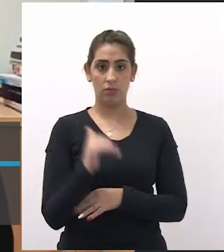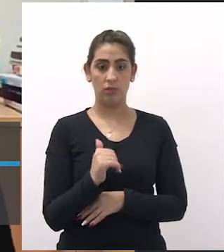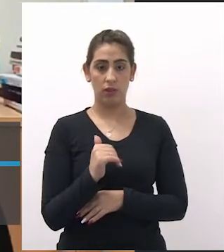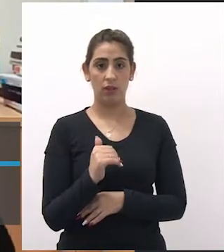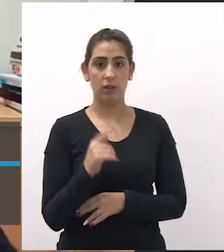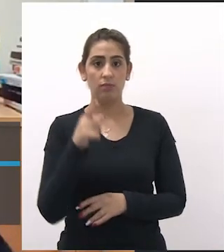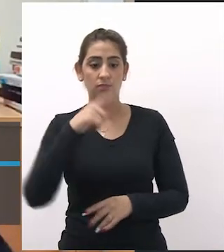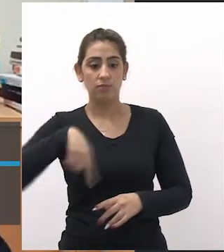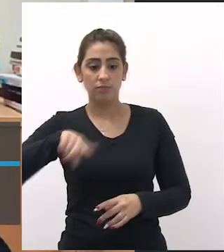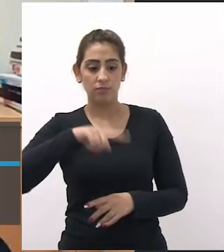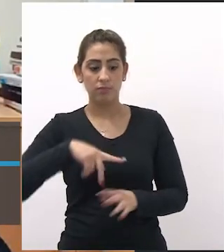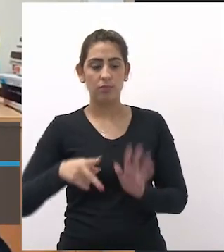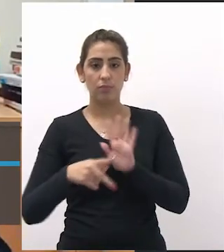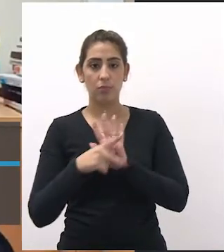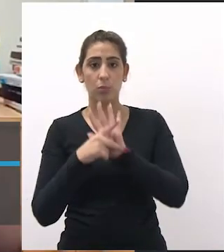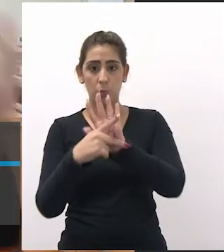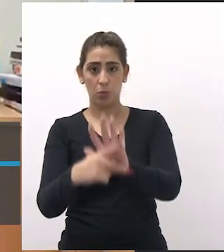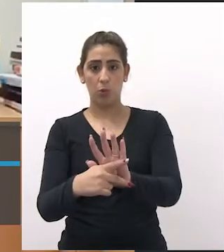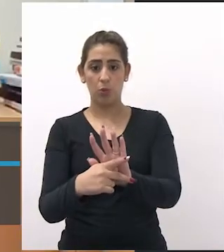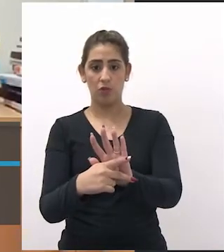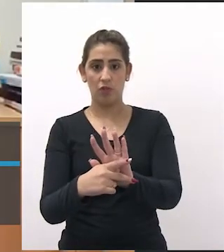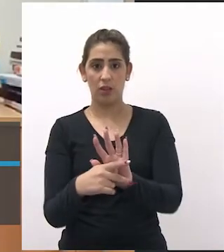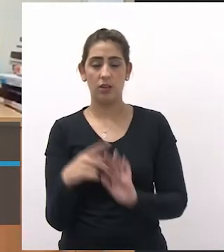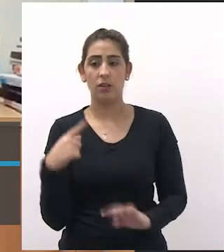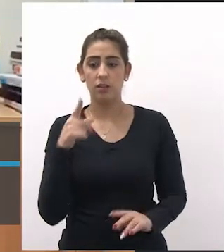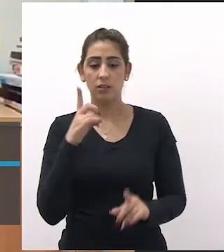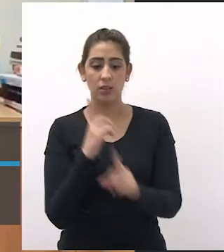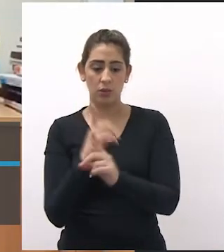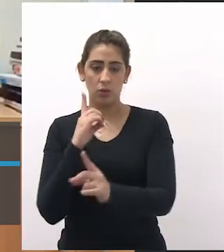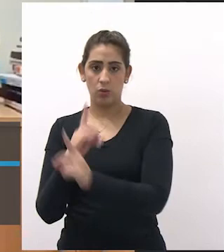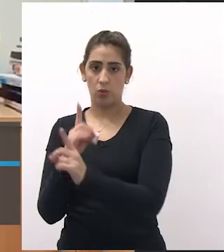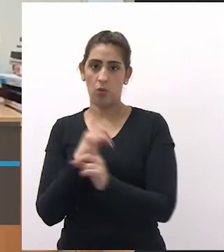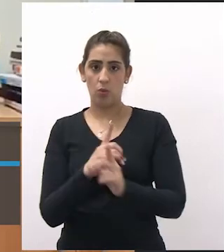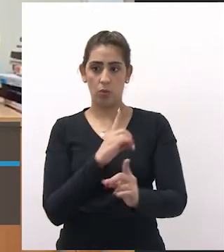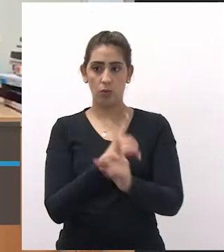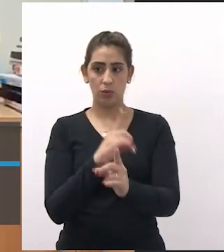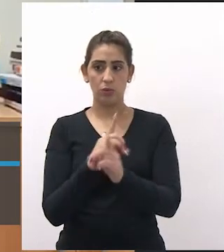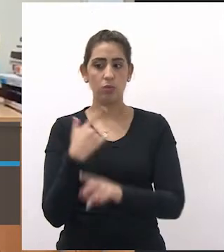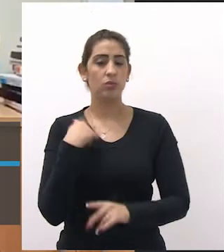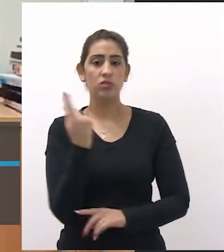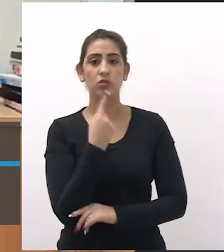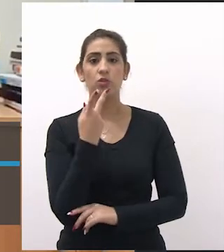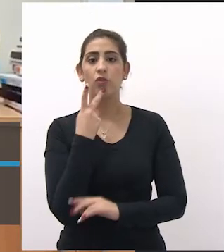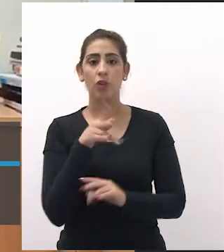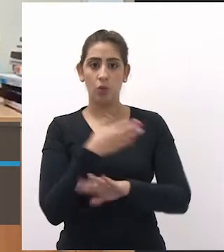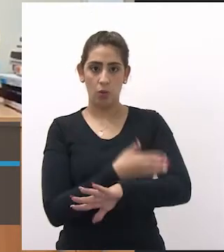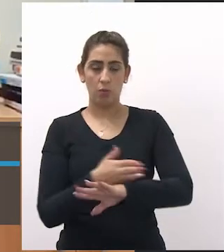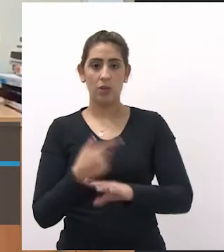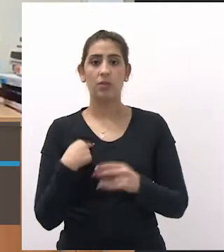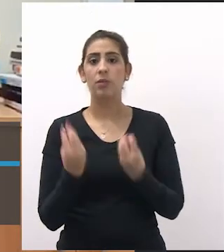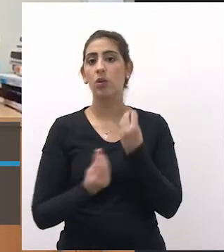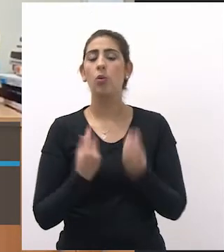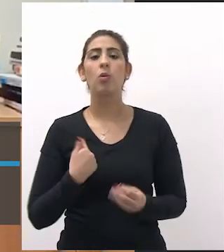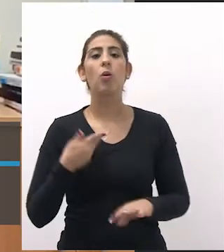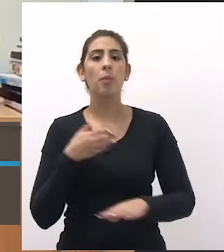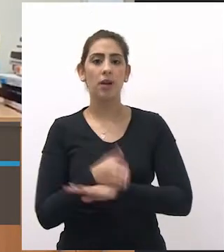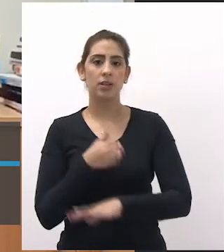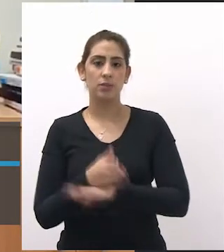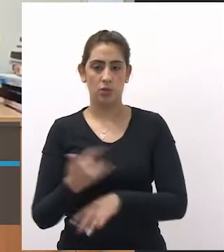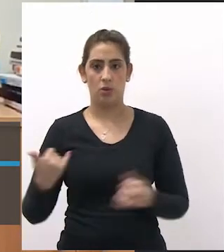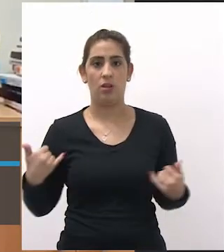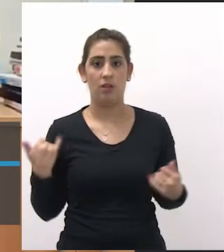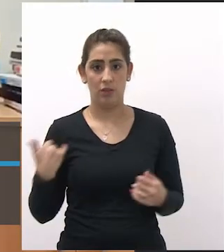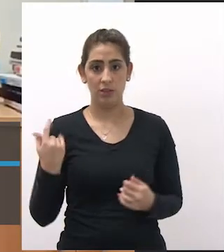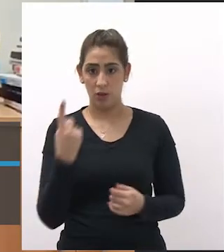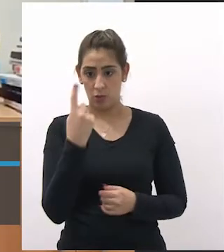vocês vêm promovendo esses encontros? A gente não falou no comecinho, se eu não me engano, mas como eu participei do aniversário de